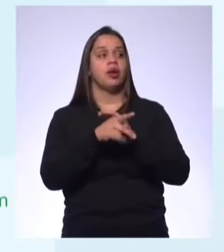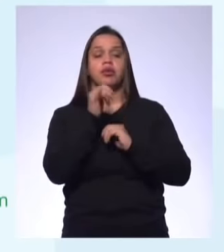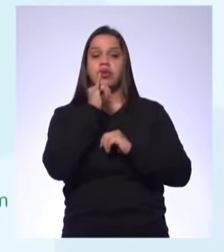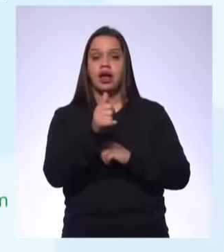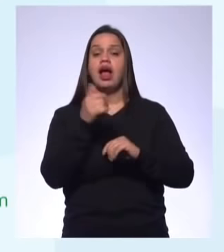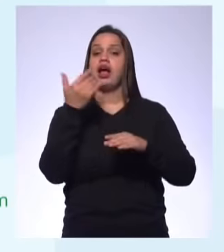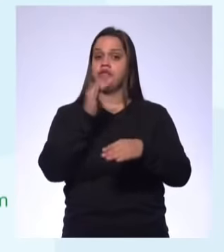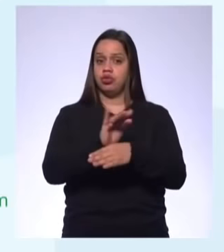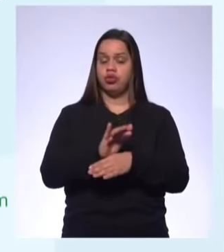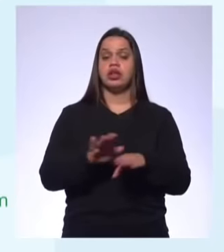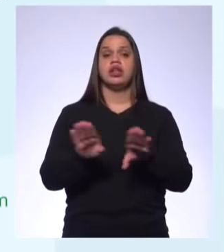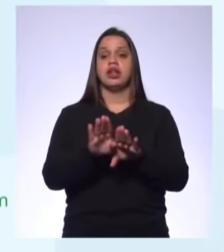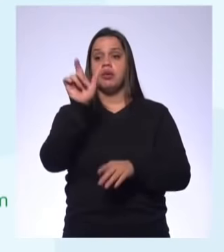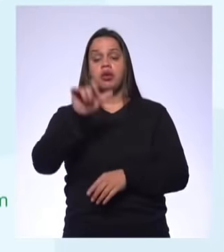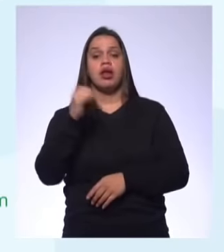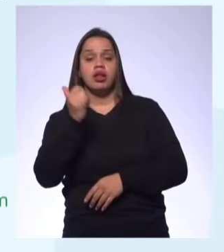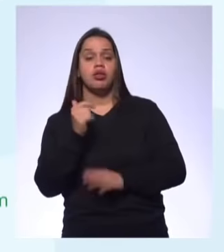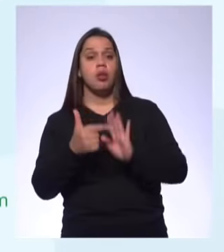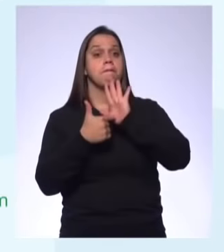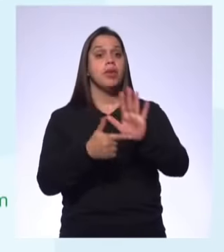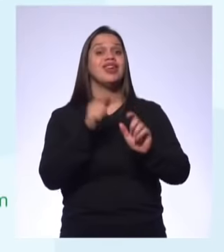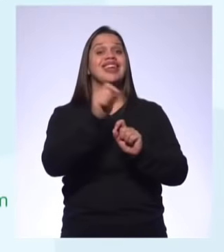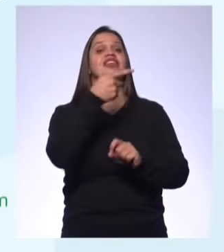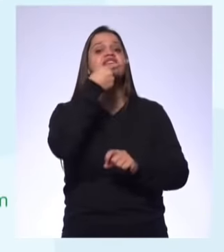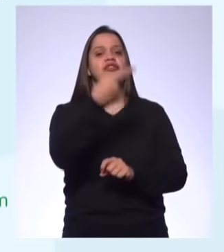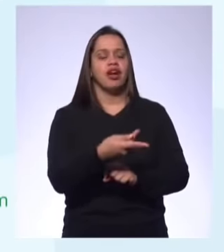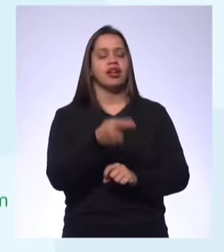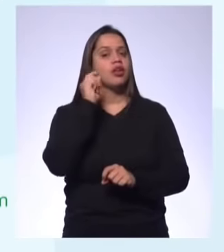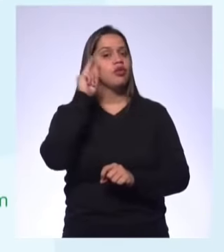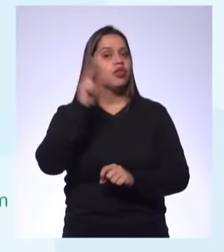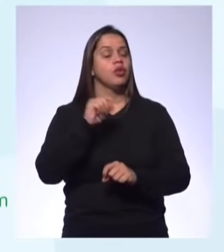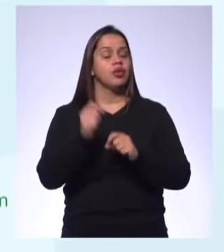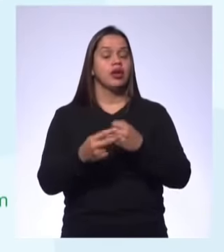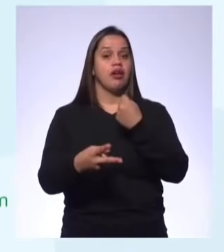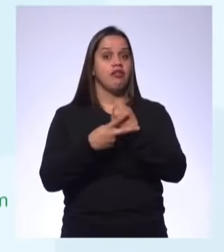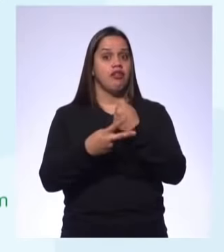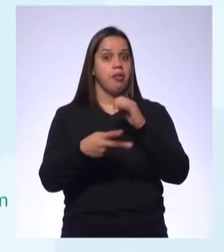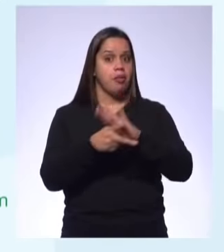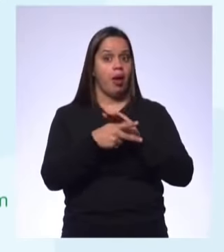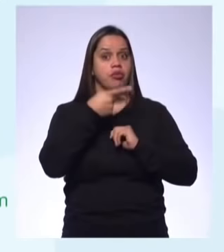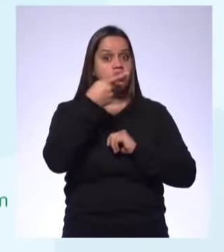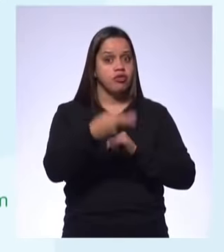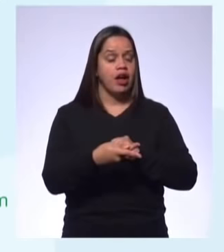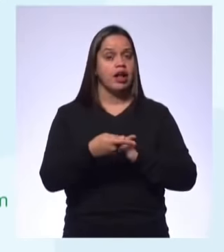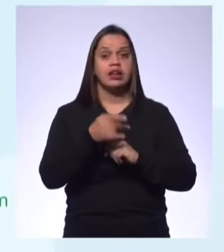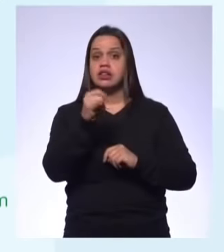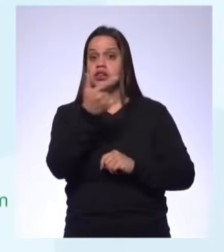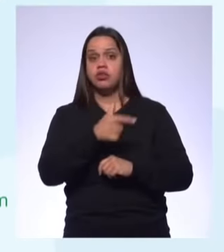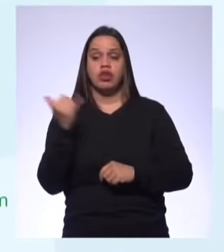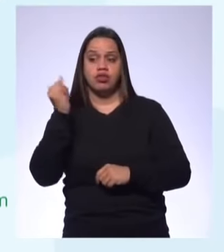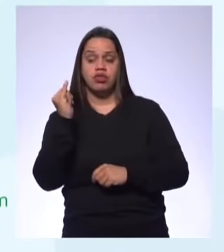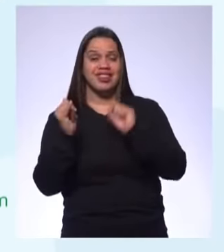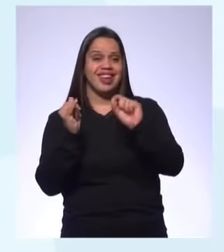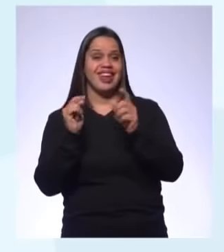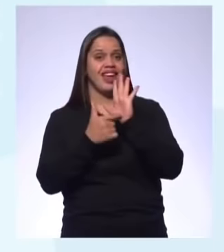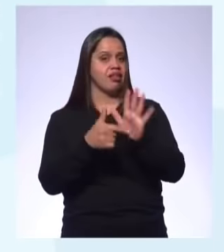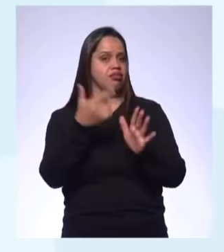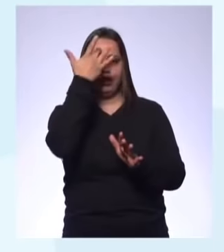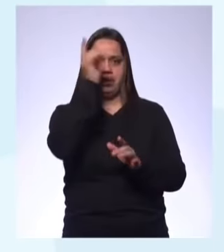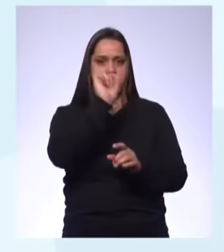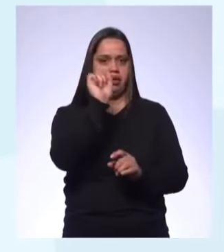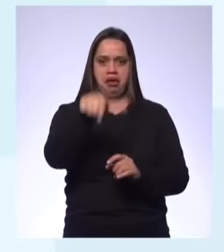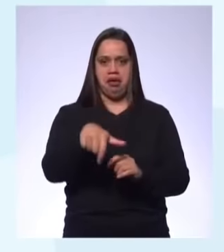e o narrador indica quem vai falar. Então, olha a importância aí do verbo de elocução, porque se tivéssemos um discurso aí sem o narrador indicar quem é, não saberíamos,